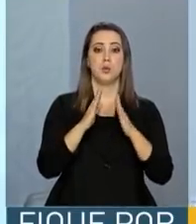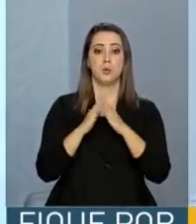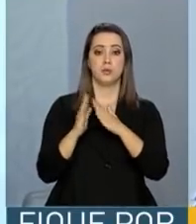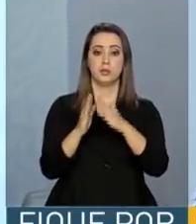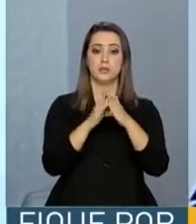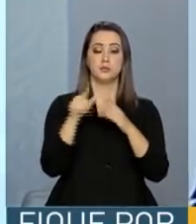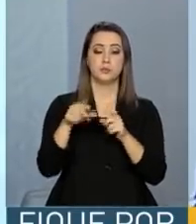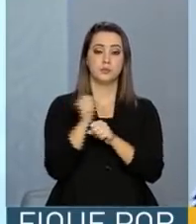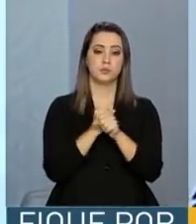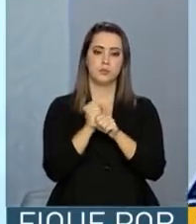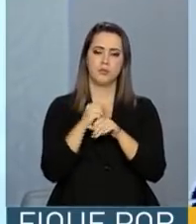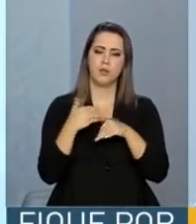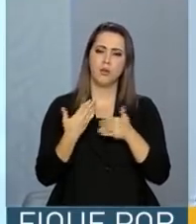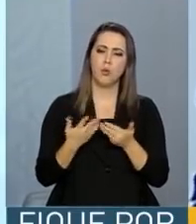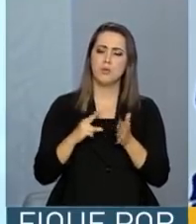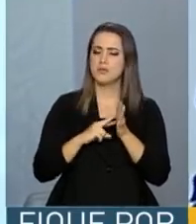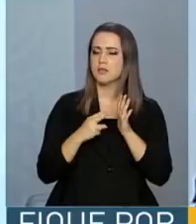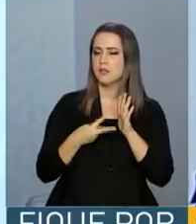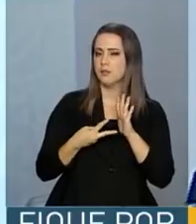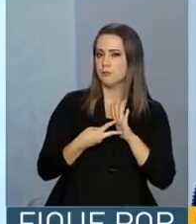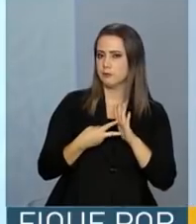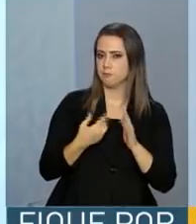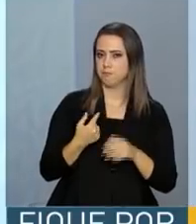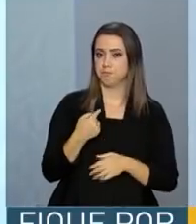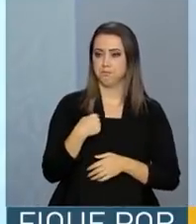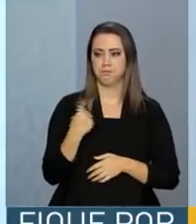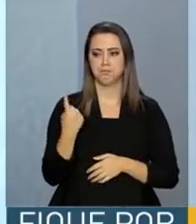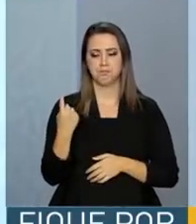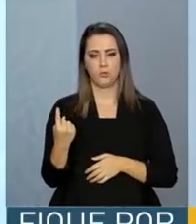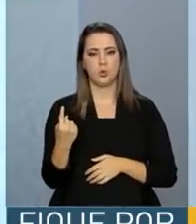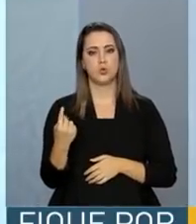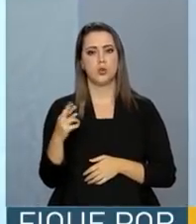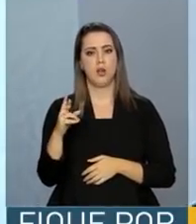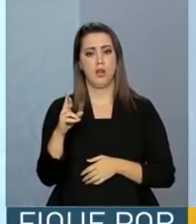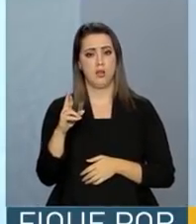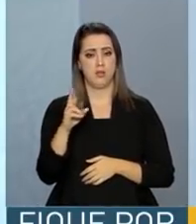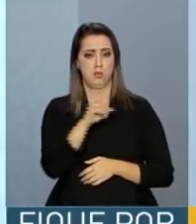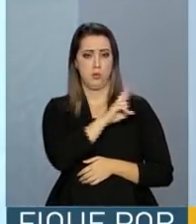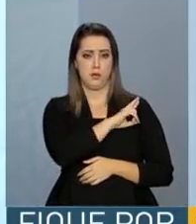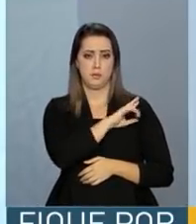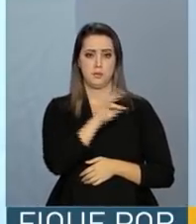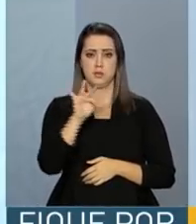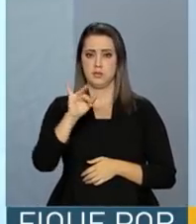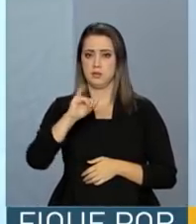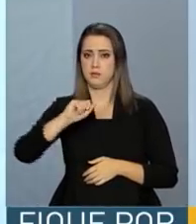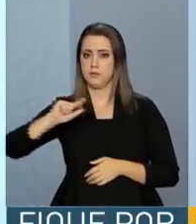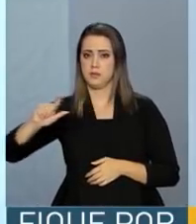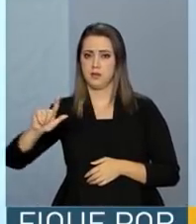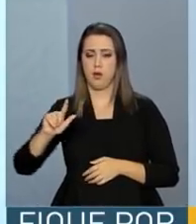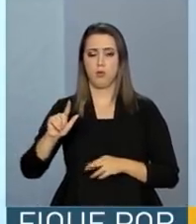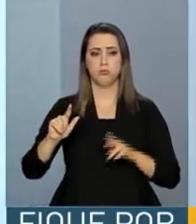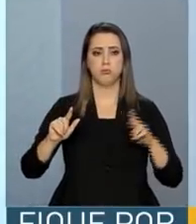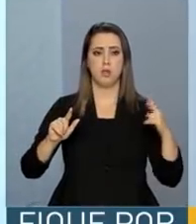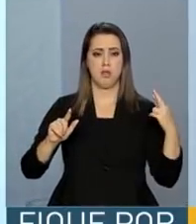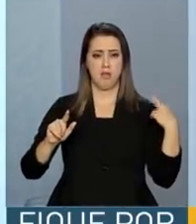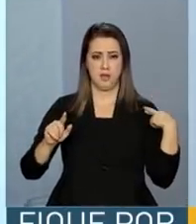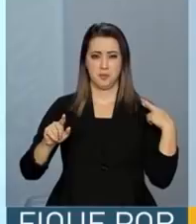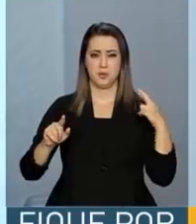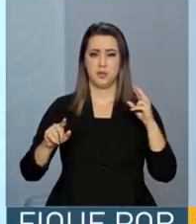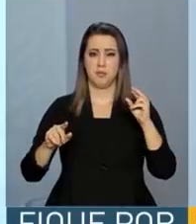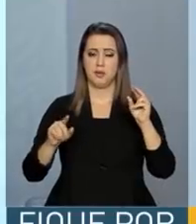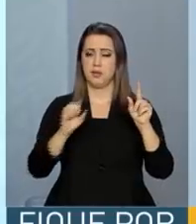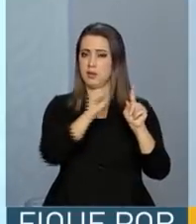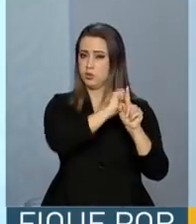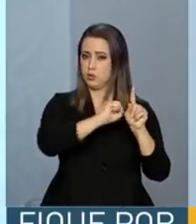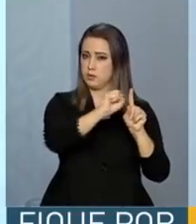semestre então com isso estou significa que de um lado a responsabilidade fiscal de outro lado a social não descuramos